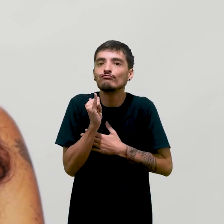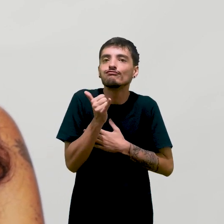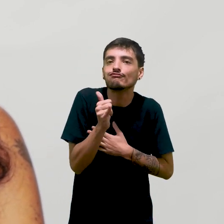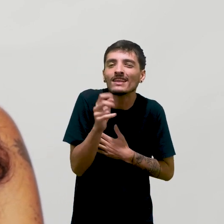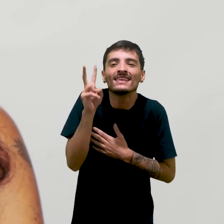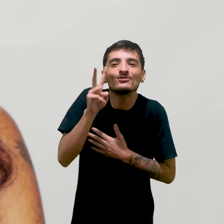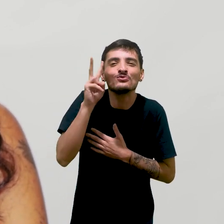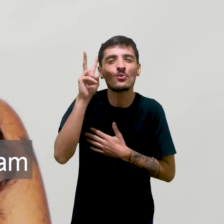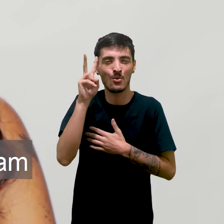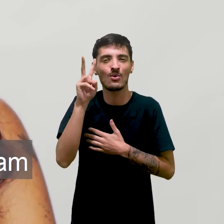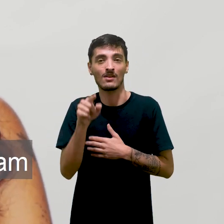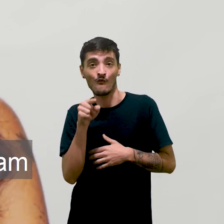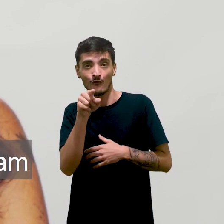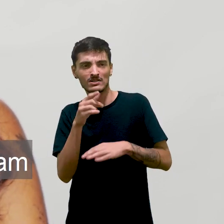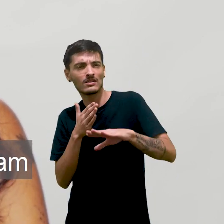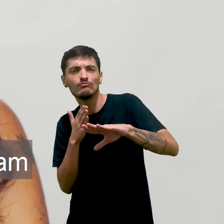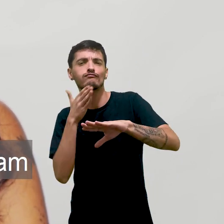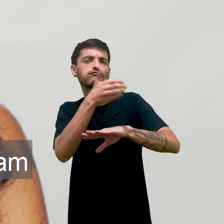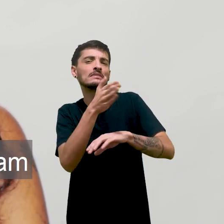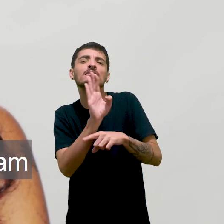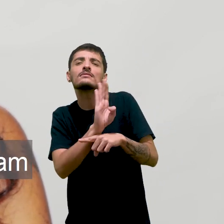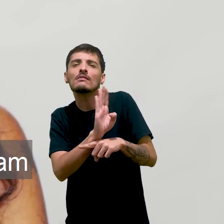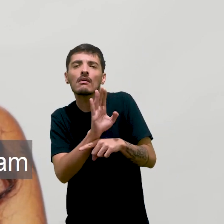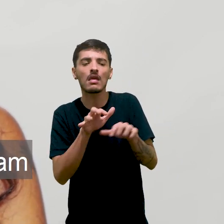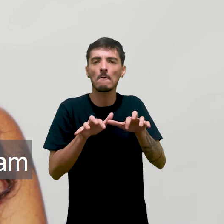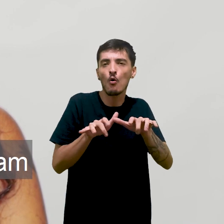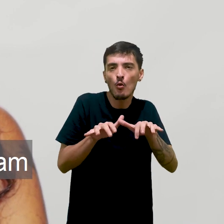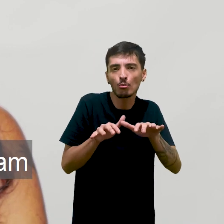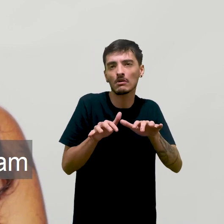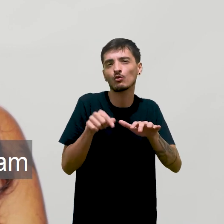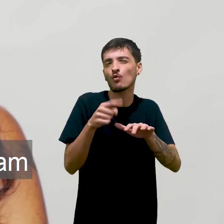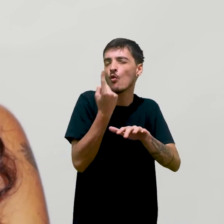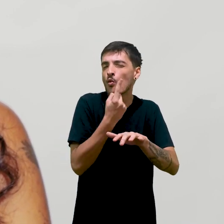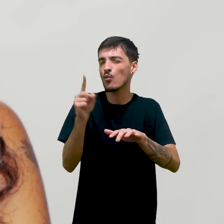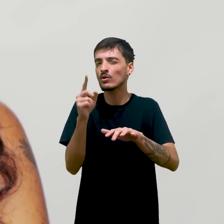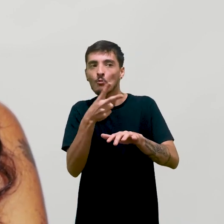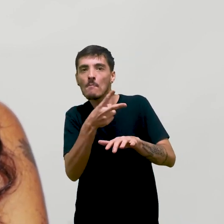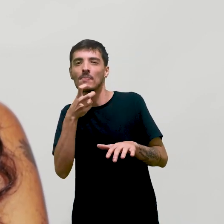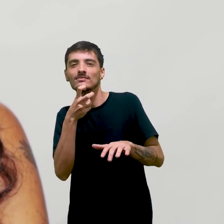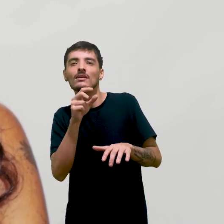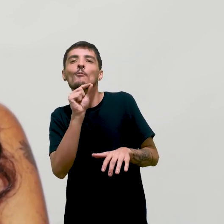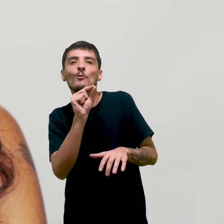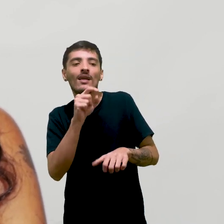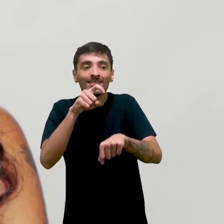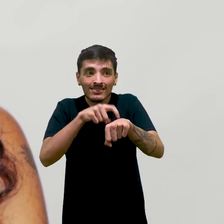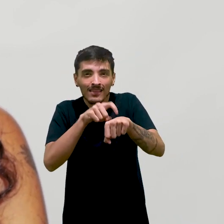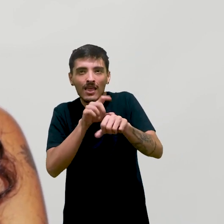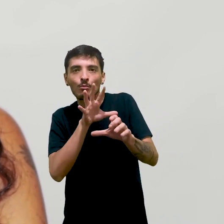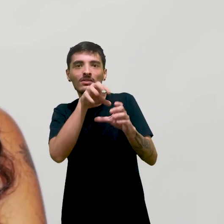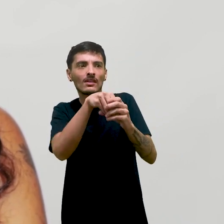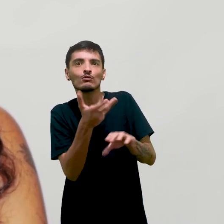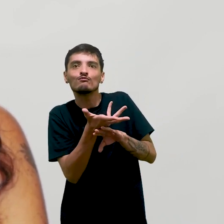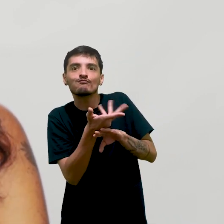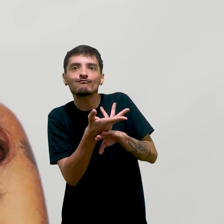tempo disponível. Pensem no último filme que vocês viram no cinema ou no streaming. O tempo narrativo não é igual ao da